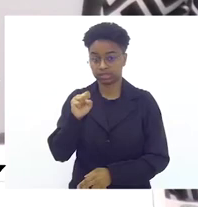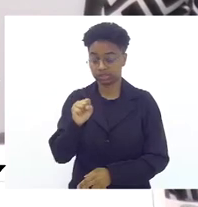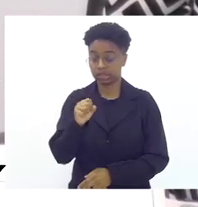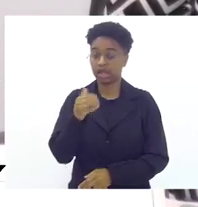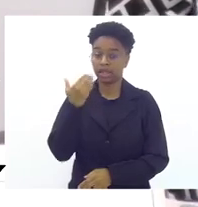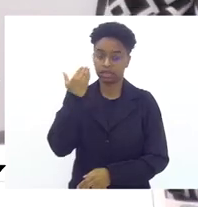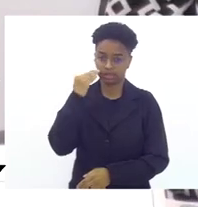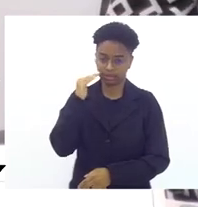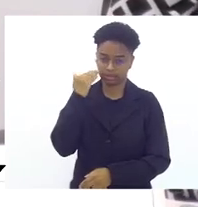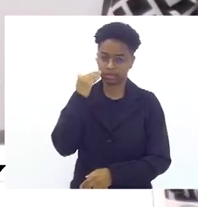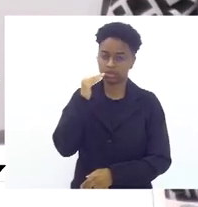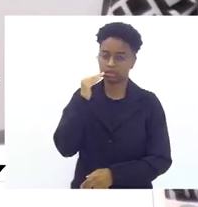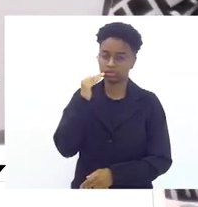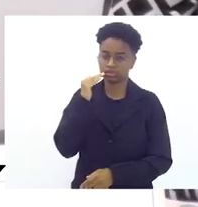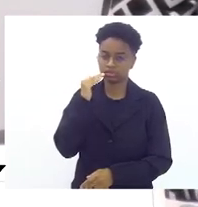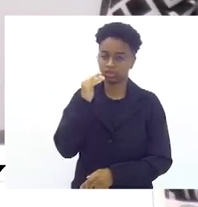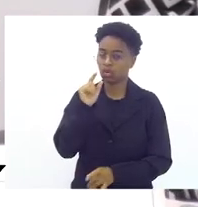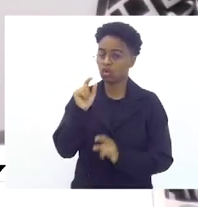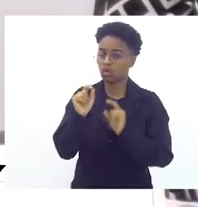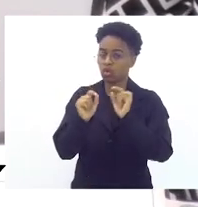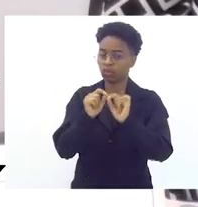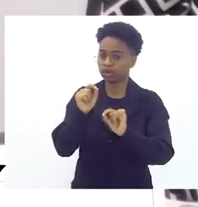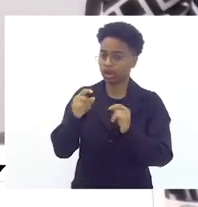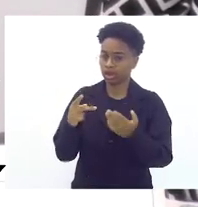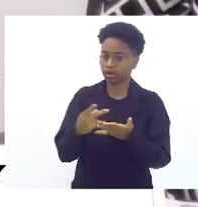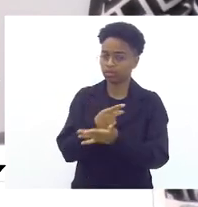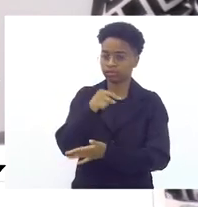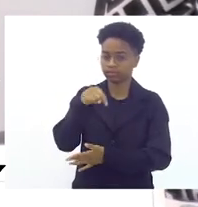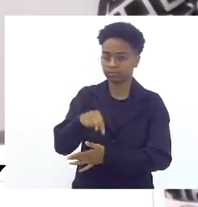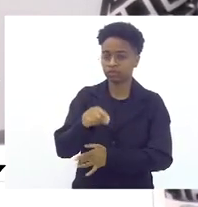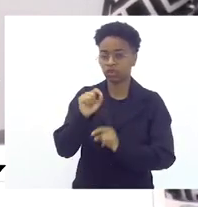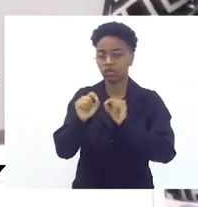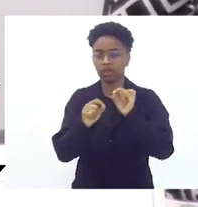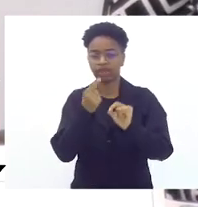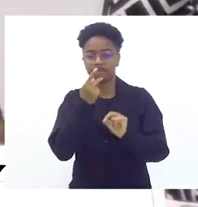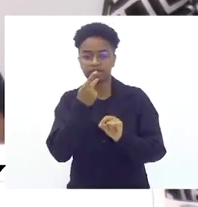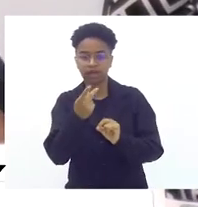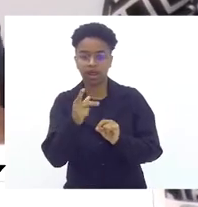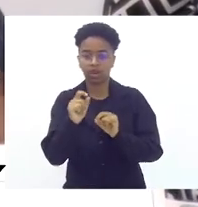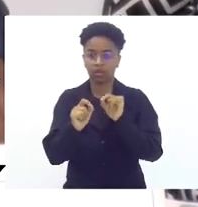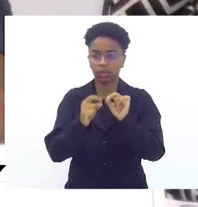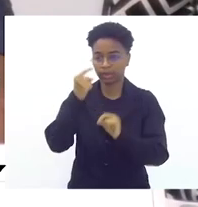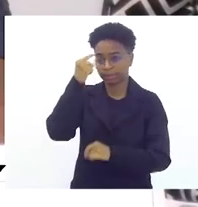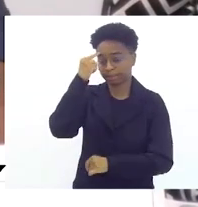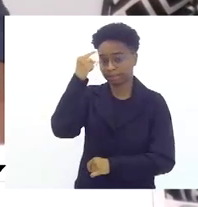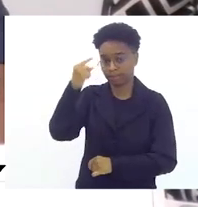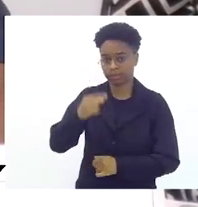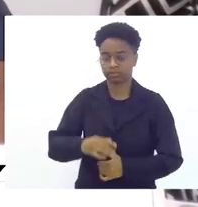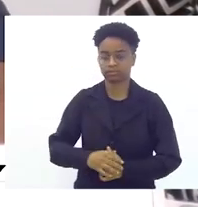do que nós estamos tratando do que se fala do que se pensa